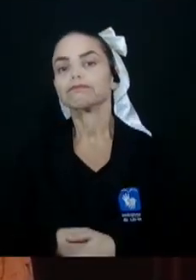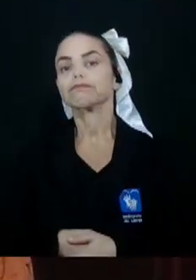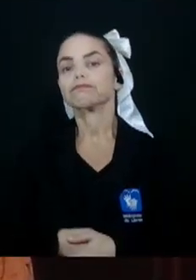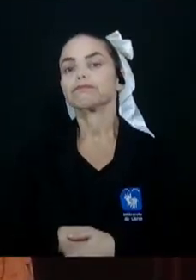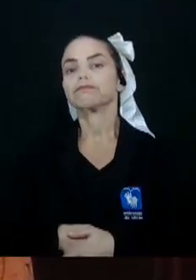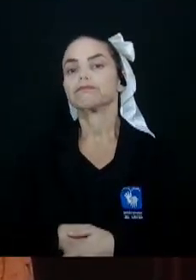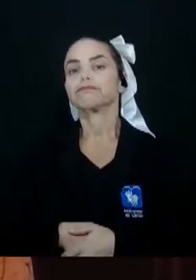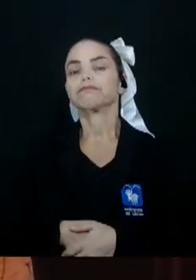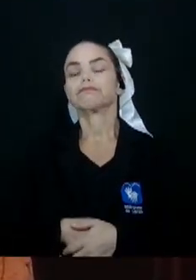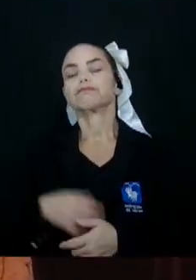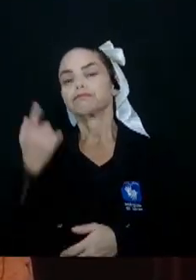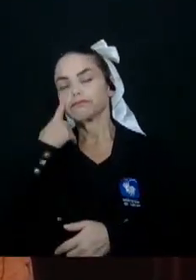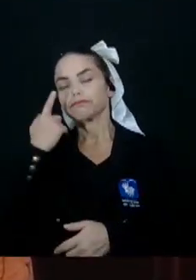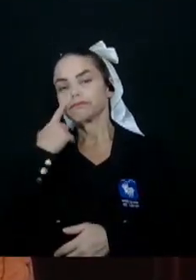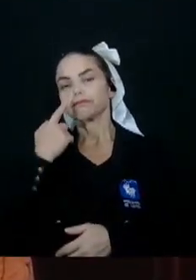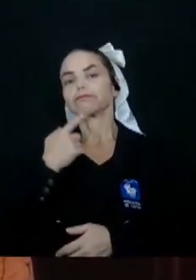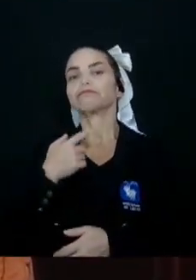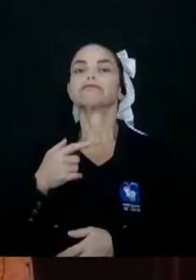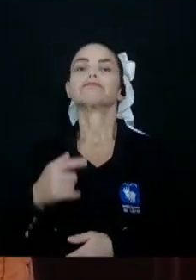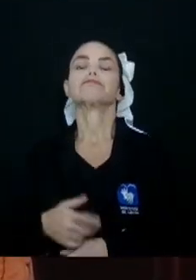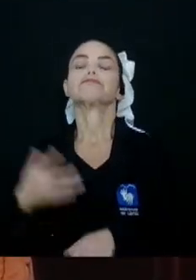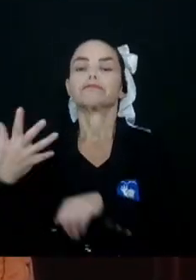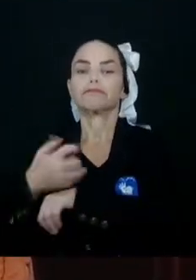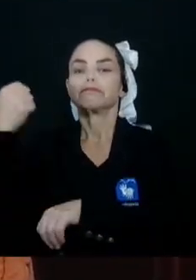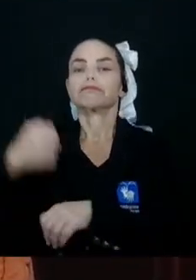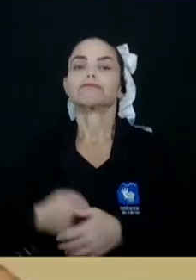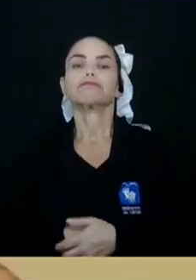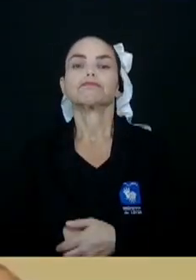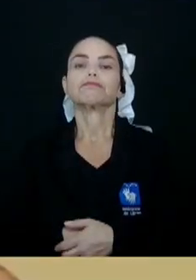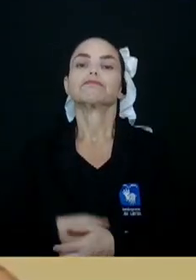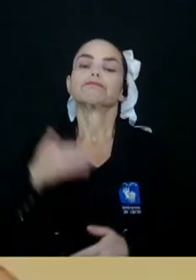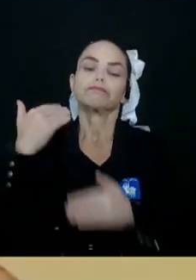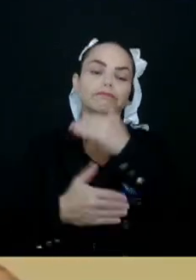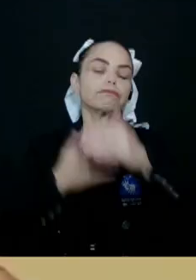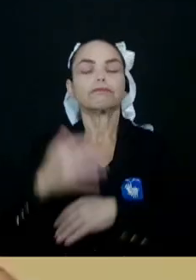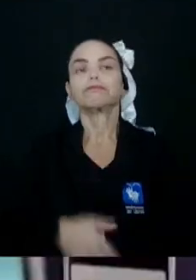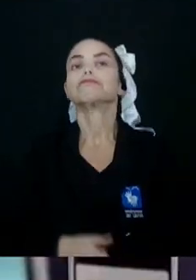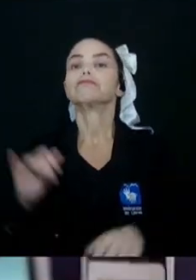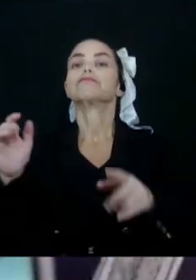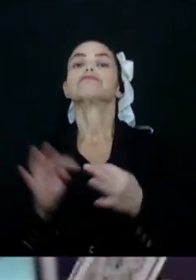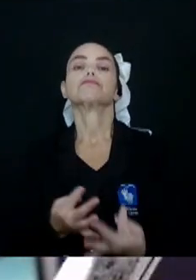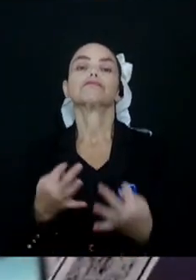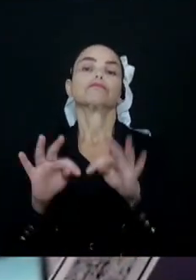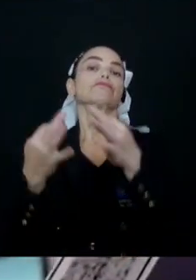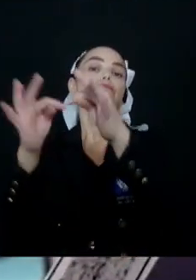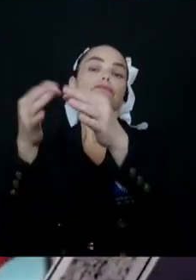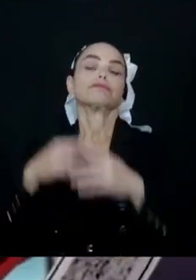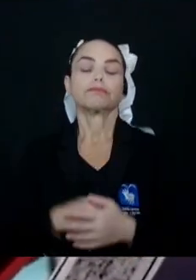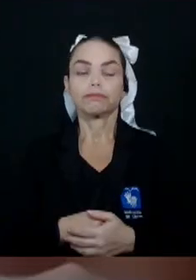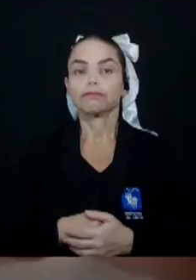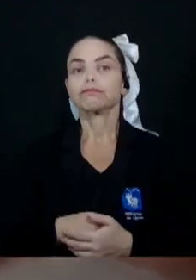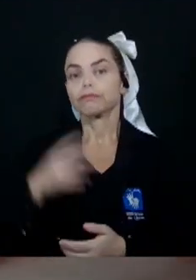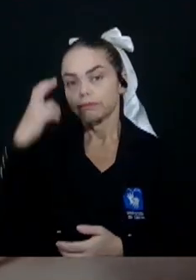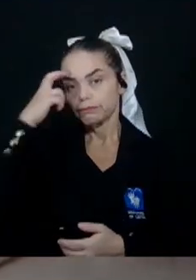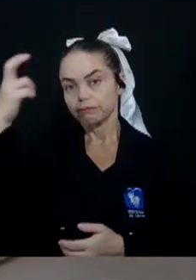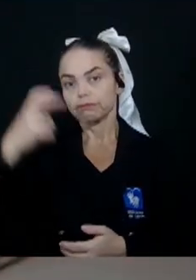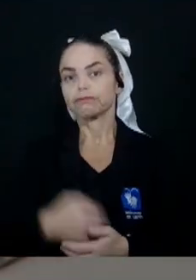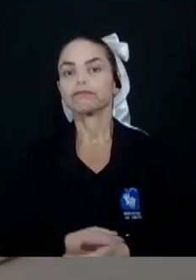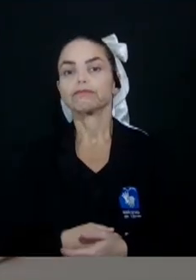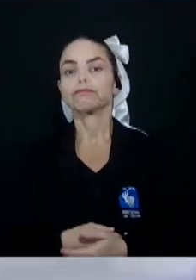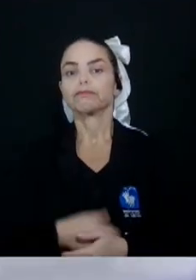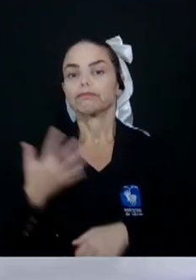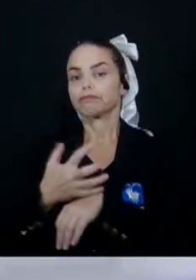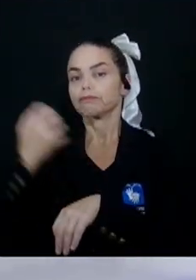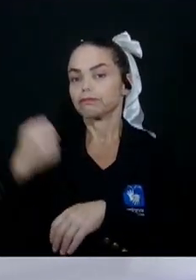Olha, os golpistas, eu falo que eles estão cada vez mais tecnológicos e inteligentes para aplicar os golpes deles. Então,